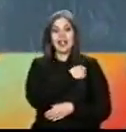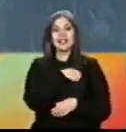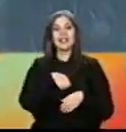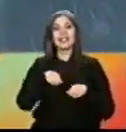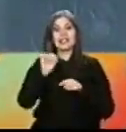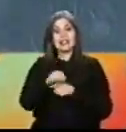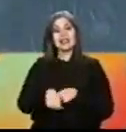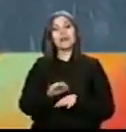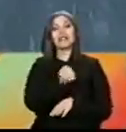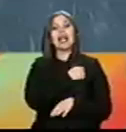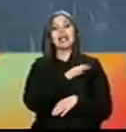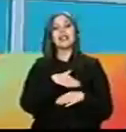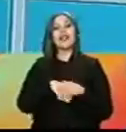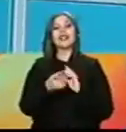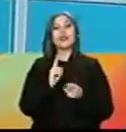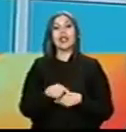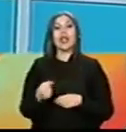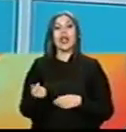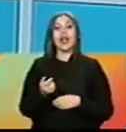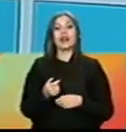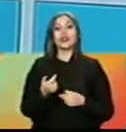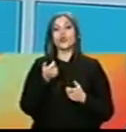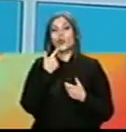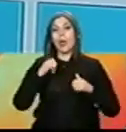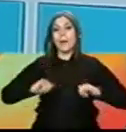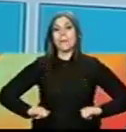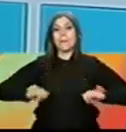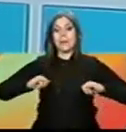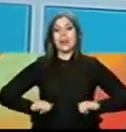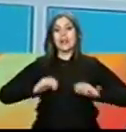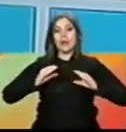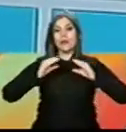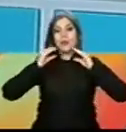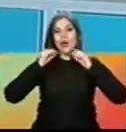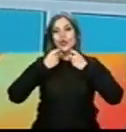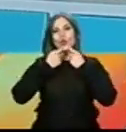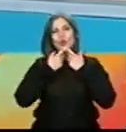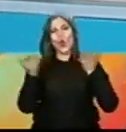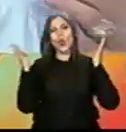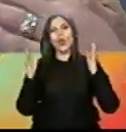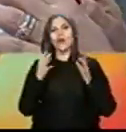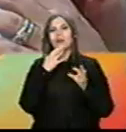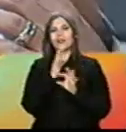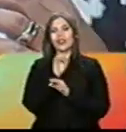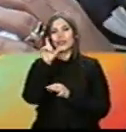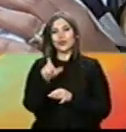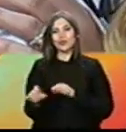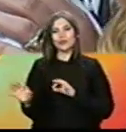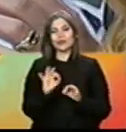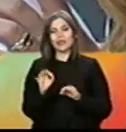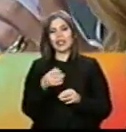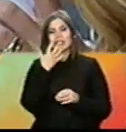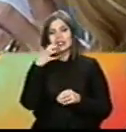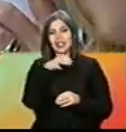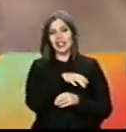o que é que fazes em casa? Pizza, hambúrgueres, tudo. Ai, pizza e hambúrgueres. É ótimo, portanto. Ah, e há alguma pizza que tu gostes mais? E a Noemi